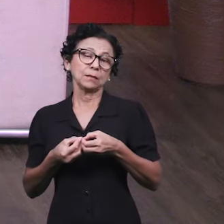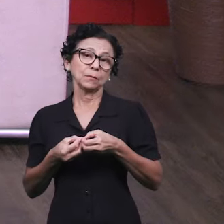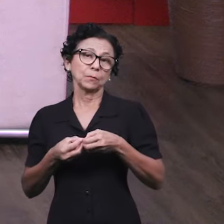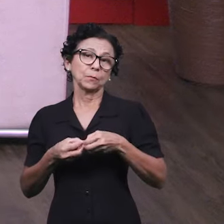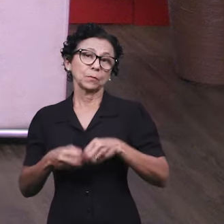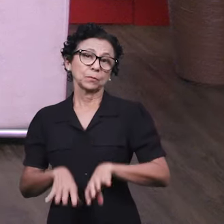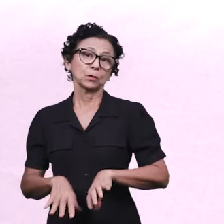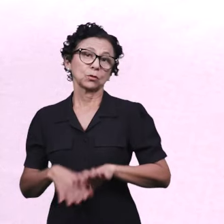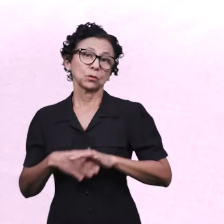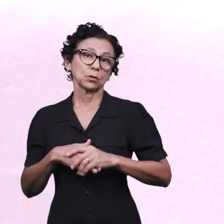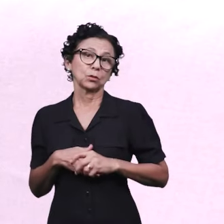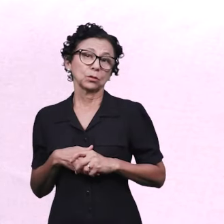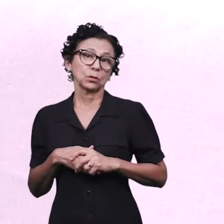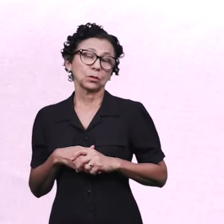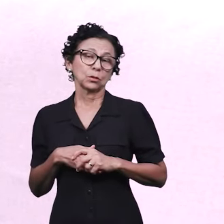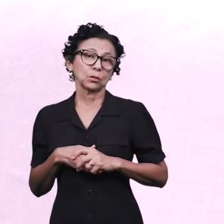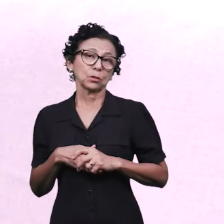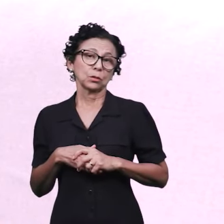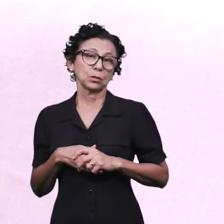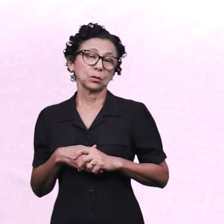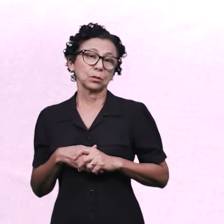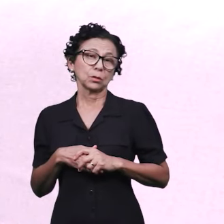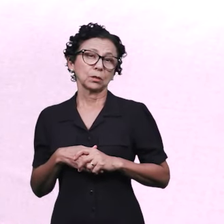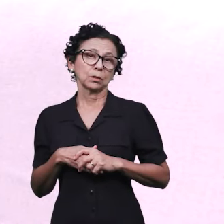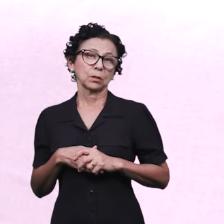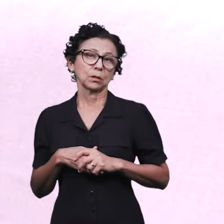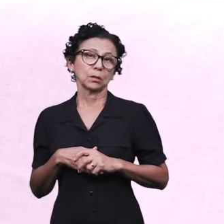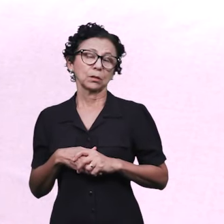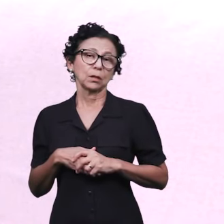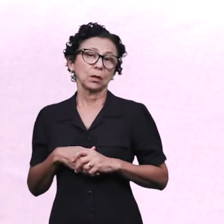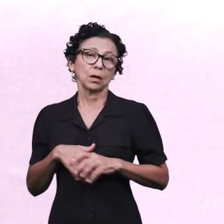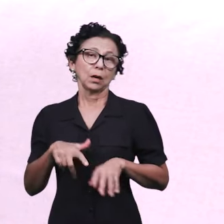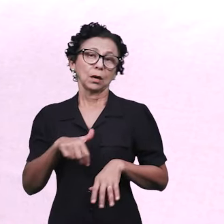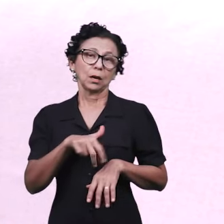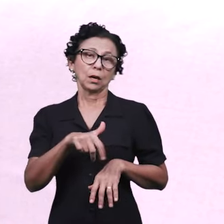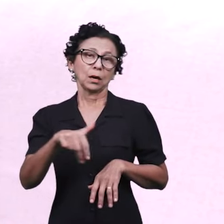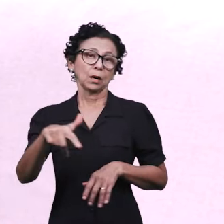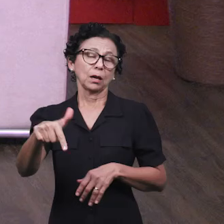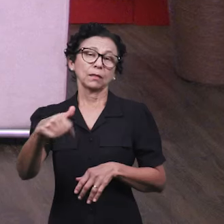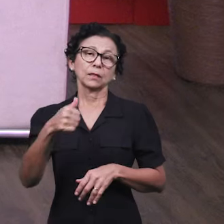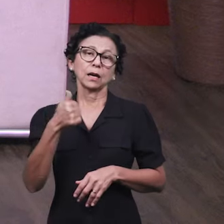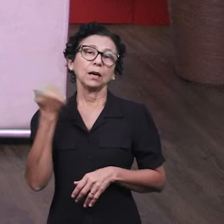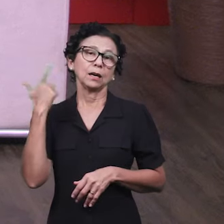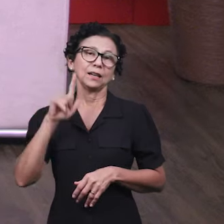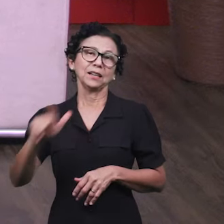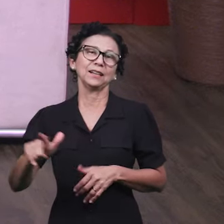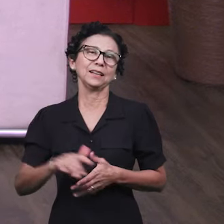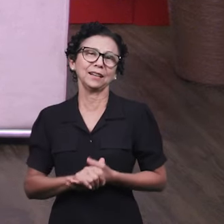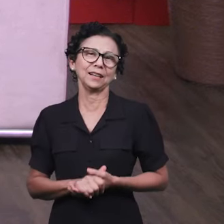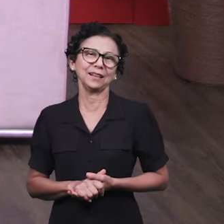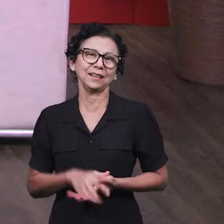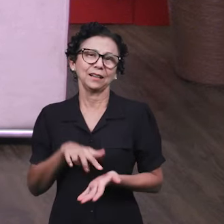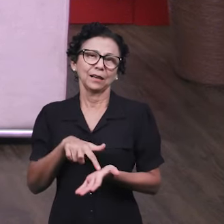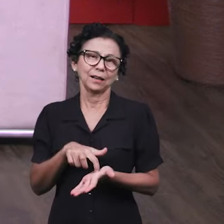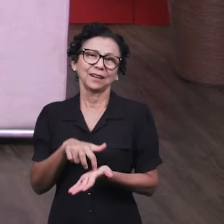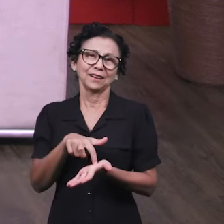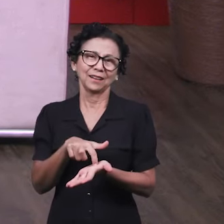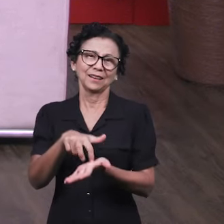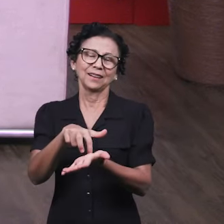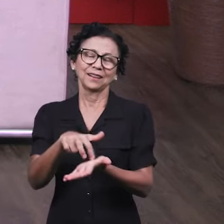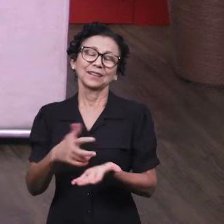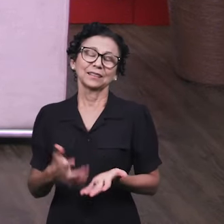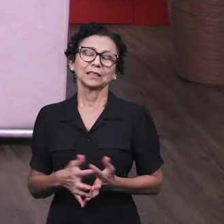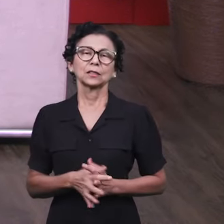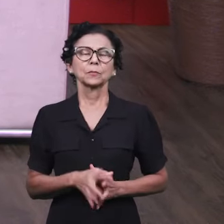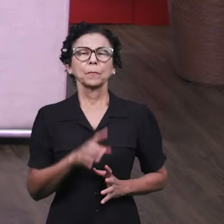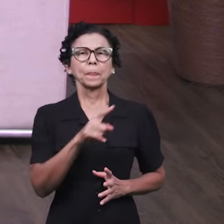então eu não posso eu não posso e deixar de procurar ajuda não podemos negligenciar falando sobre essa questão que ela estava